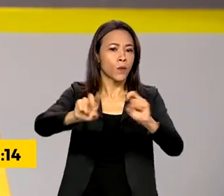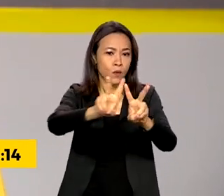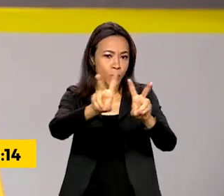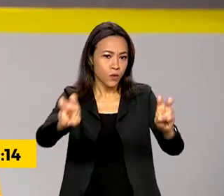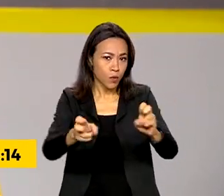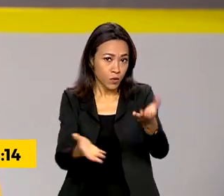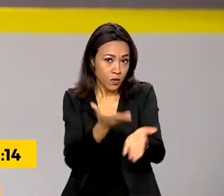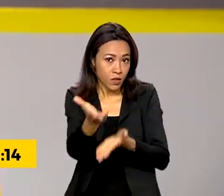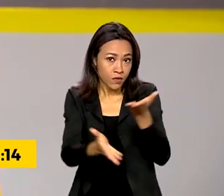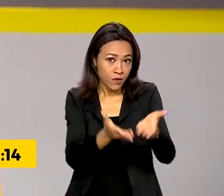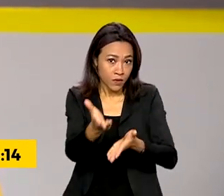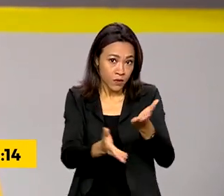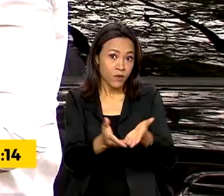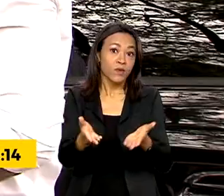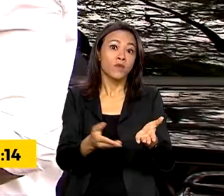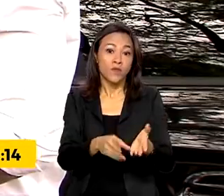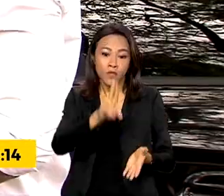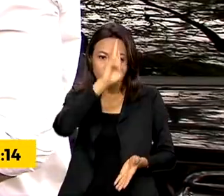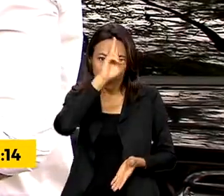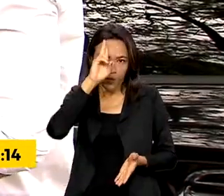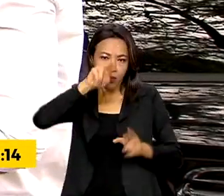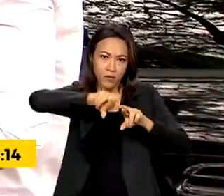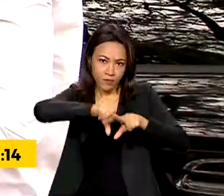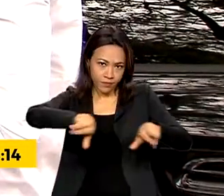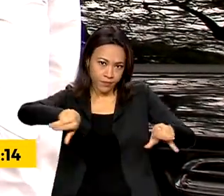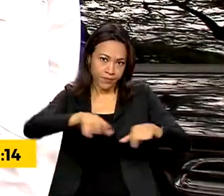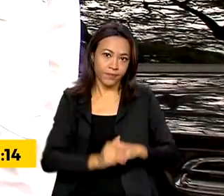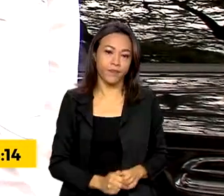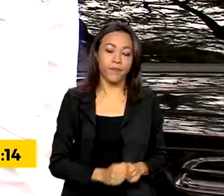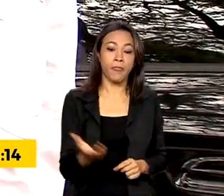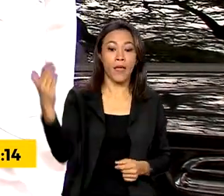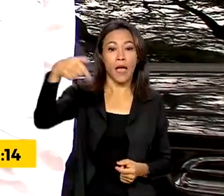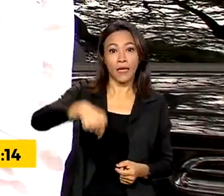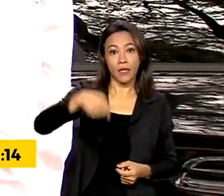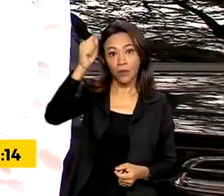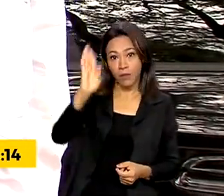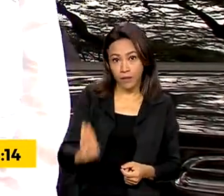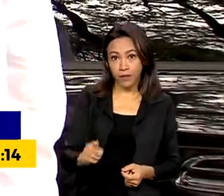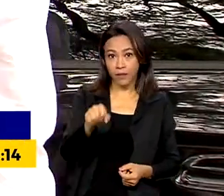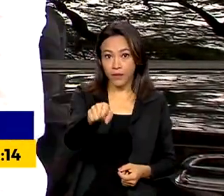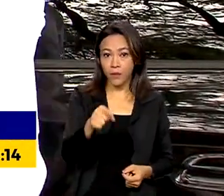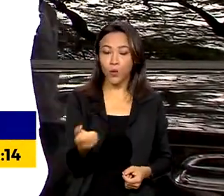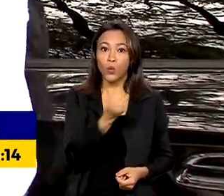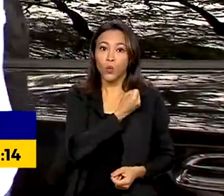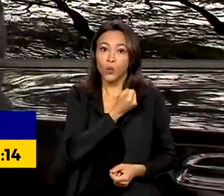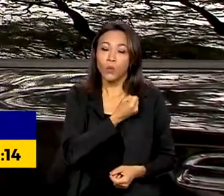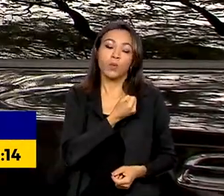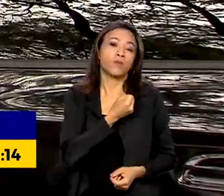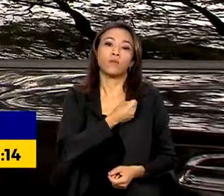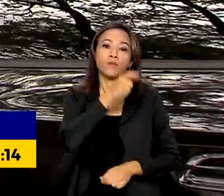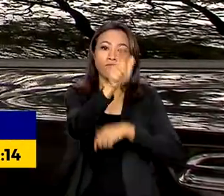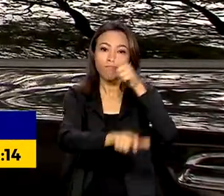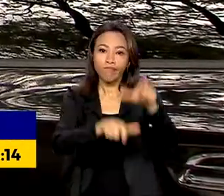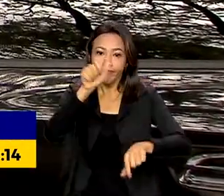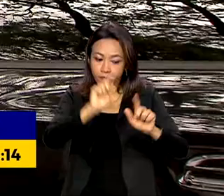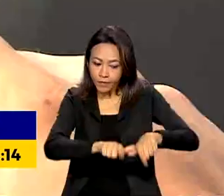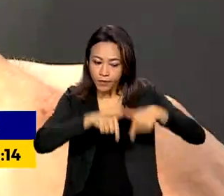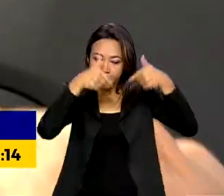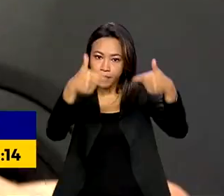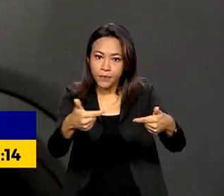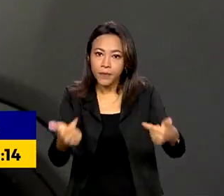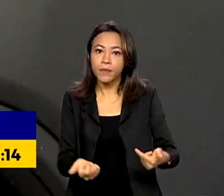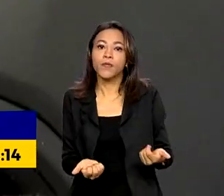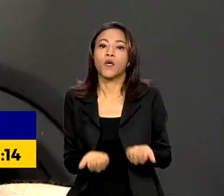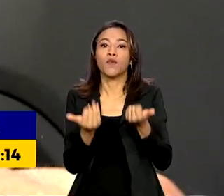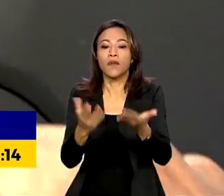por aplicativos. Aqui no Brasil, na última década, o número de trabalhadores que prestam serviços